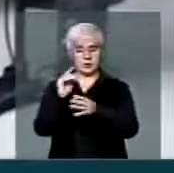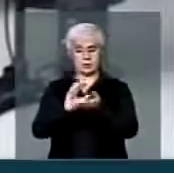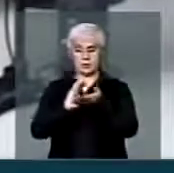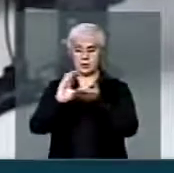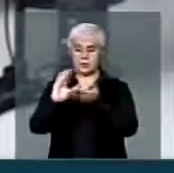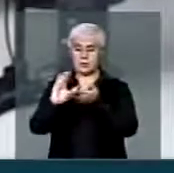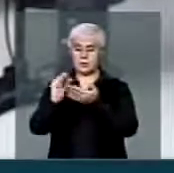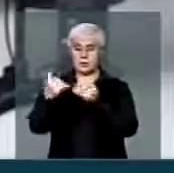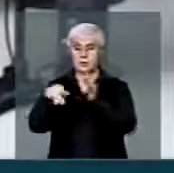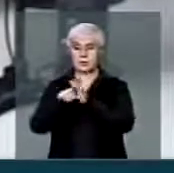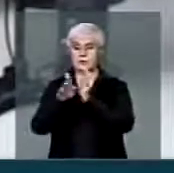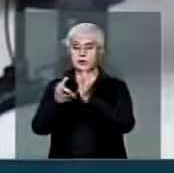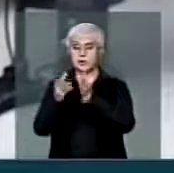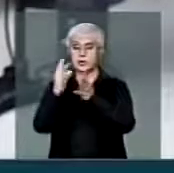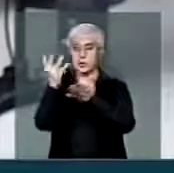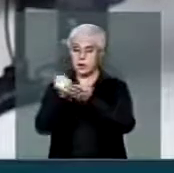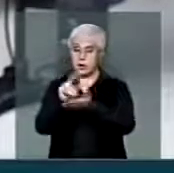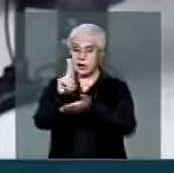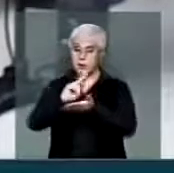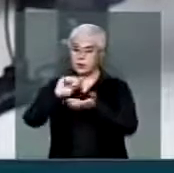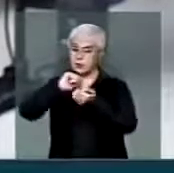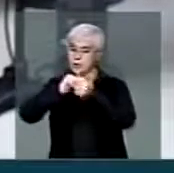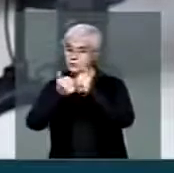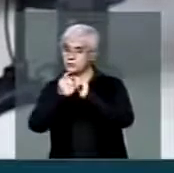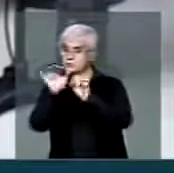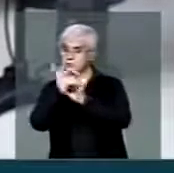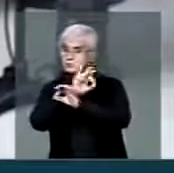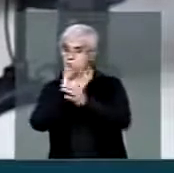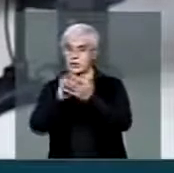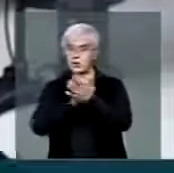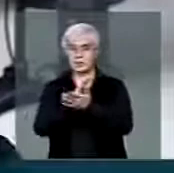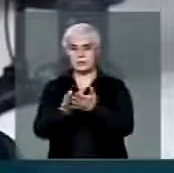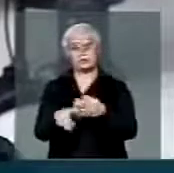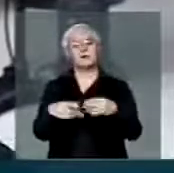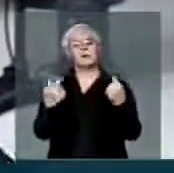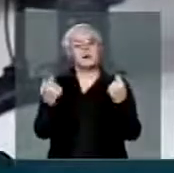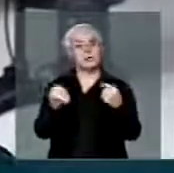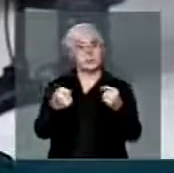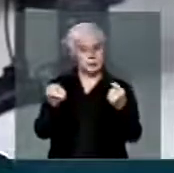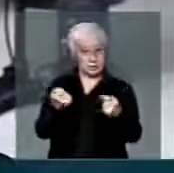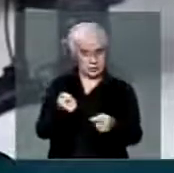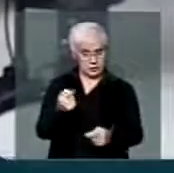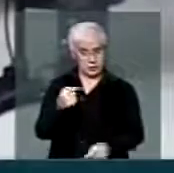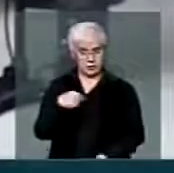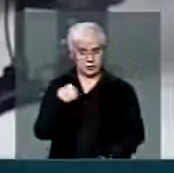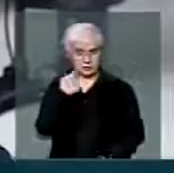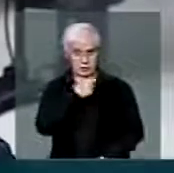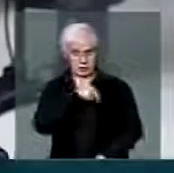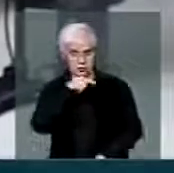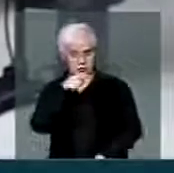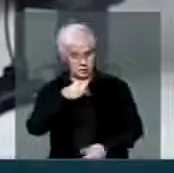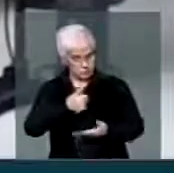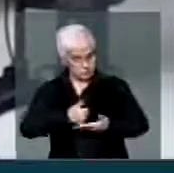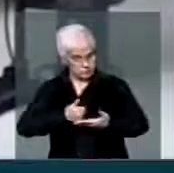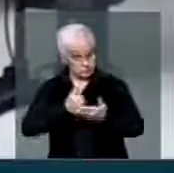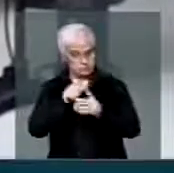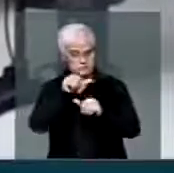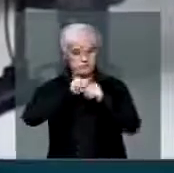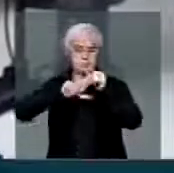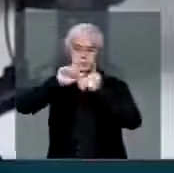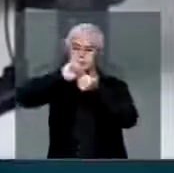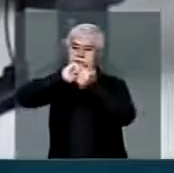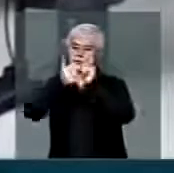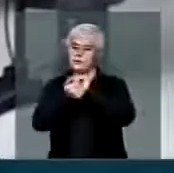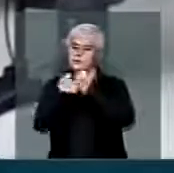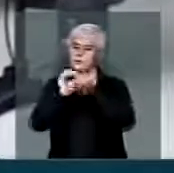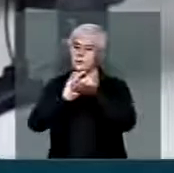não são aplicados adequadamente, como Vossa Excelência preconiza. Quer dizer, é preciso que nós promovamos uma correção dessa